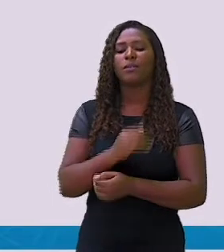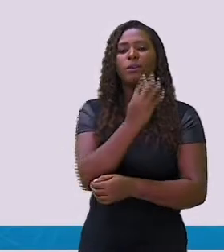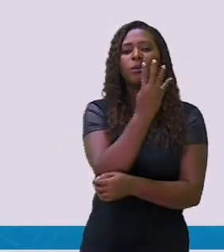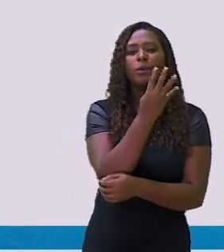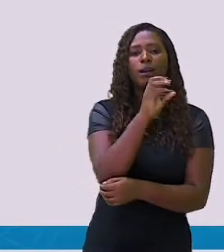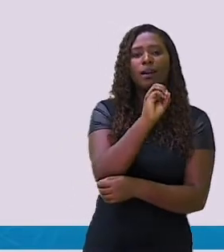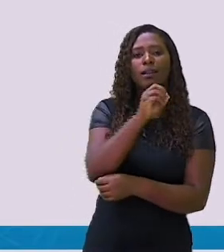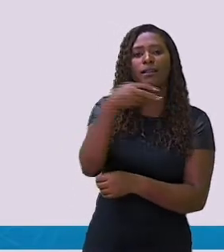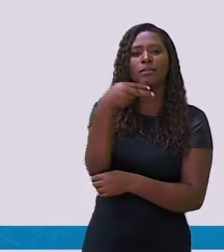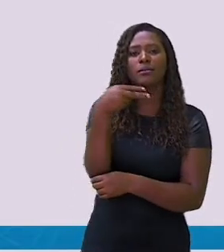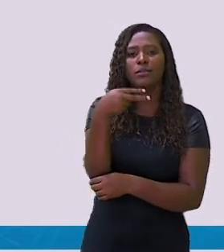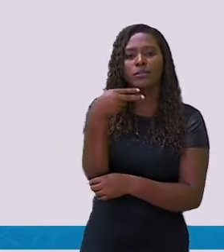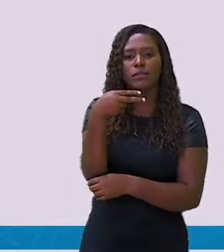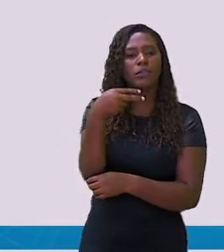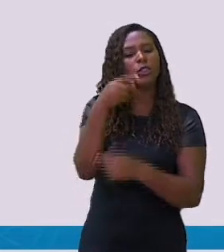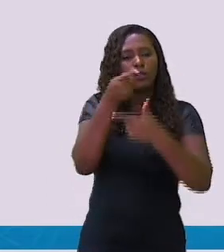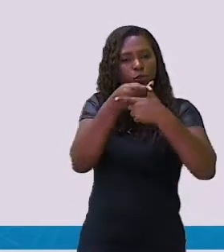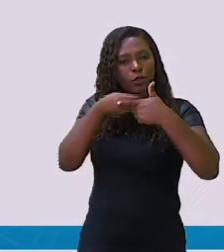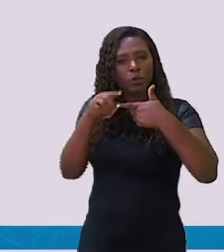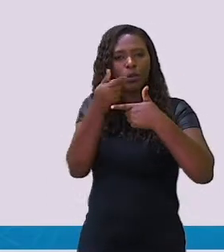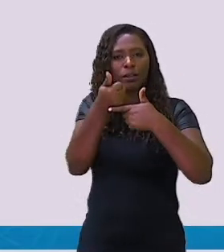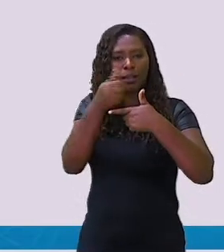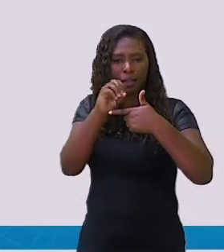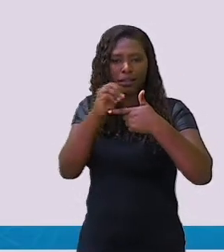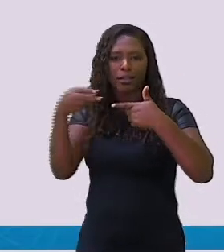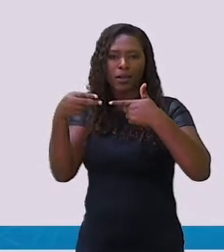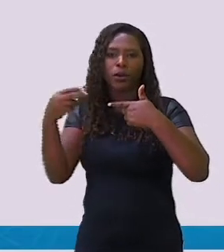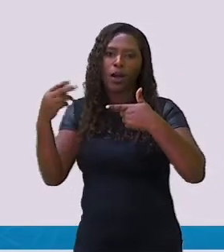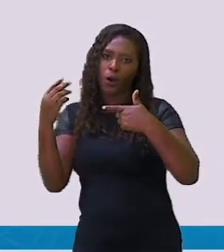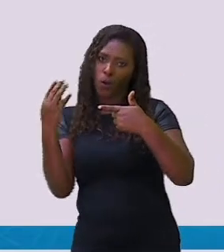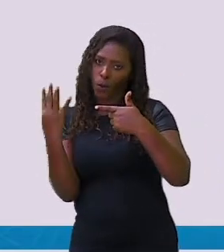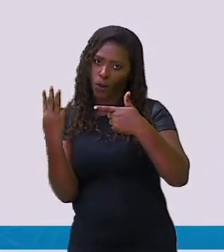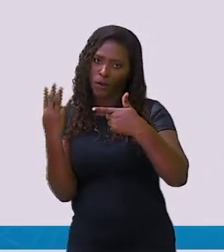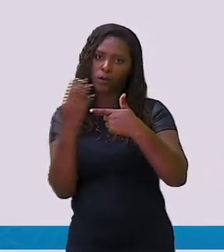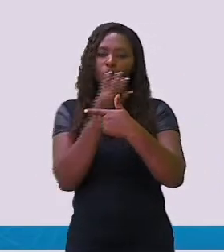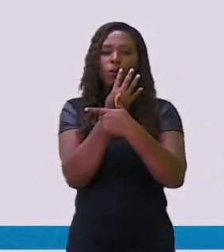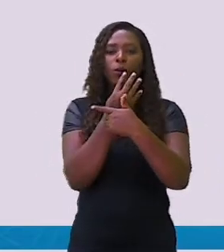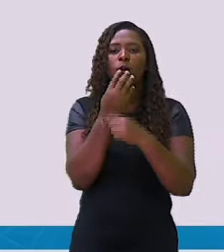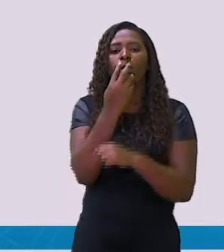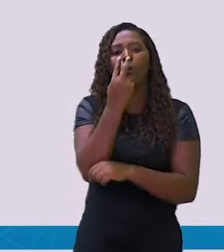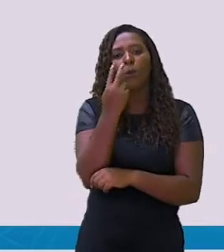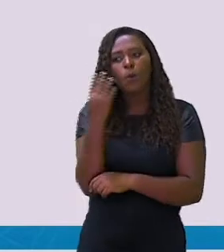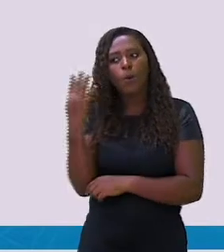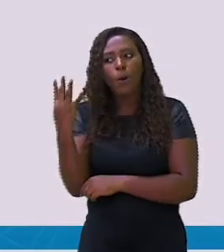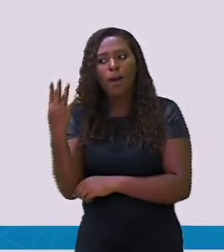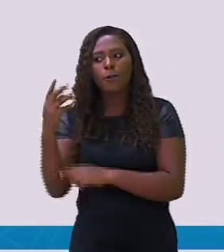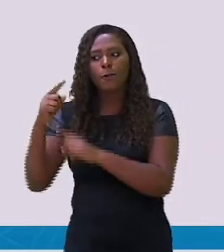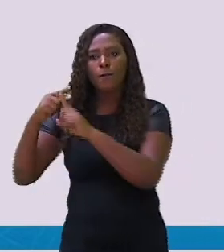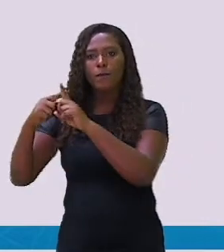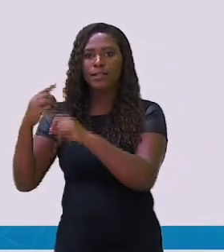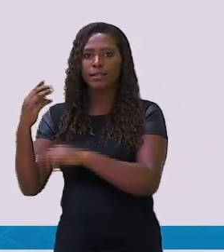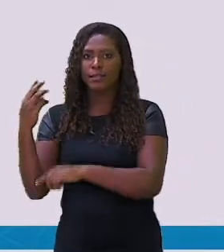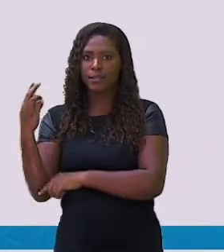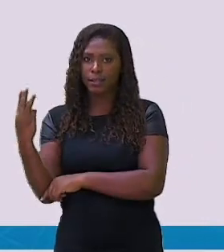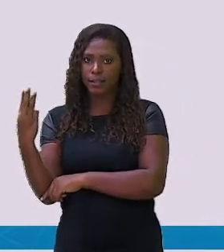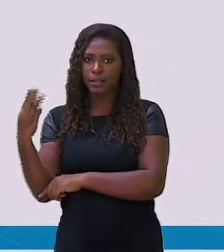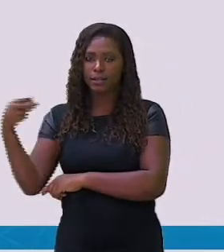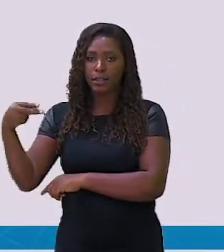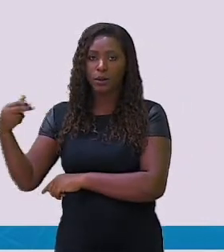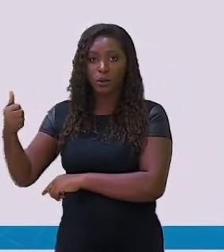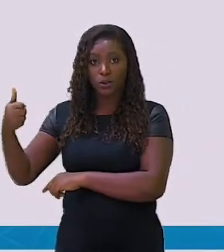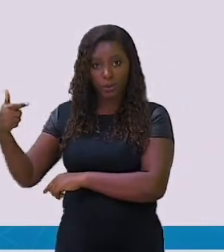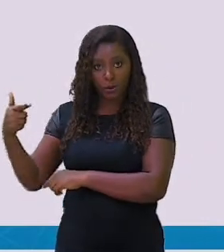4 e 4 x 3 12 agora que eu tenho denominadores iguais